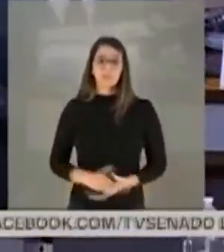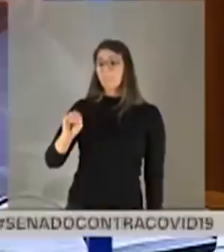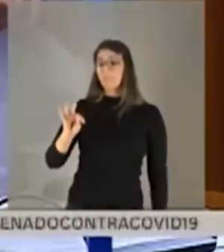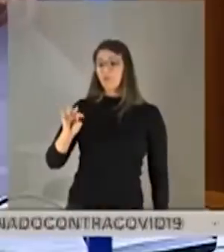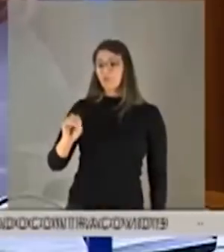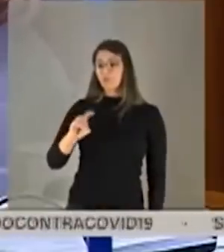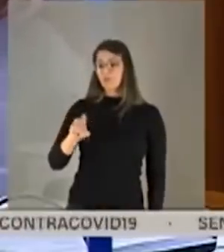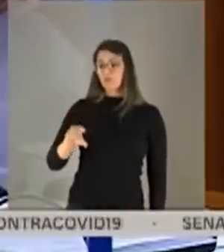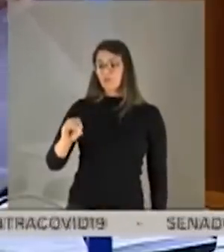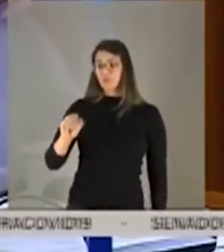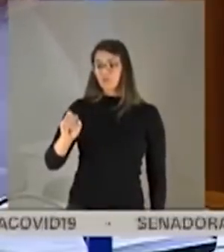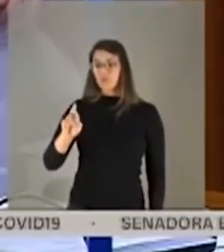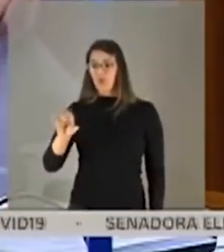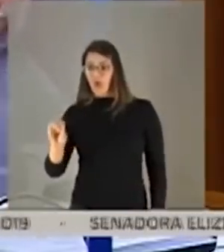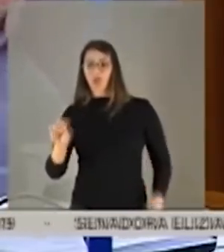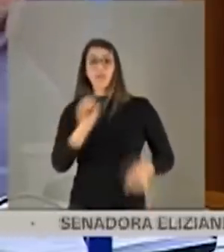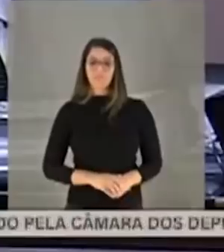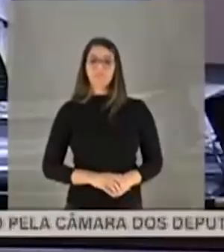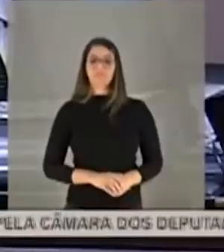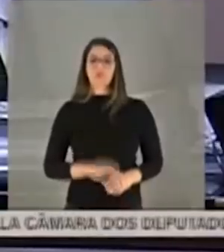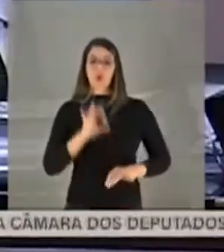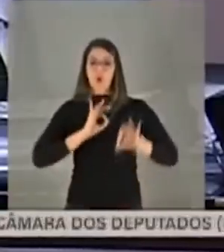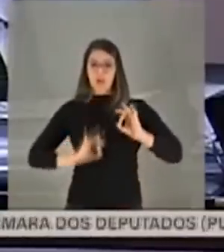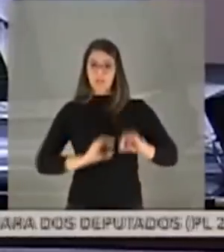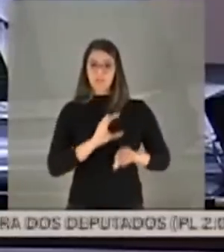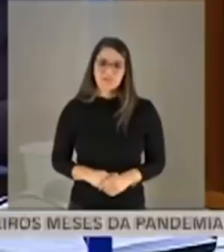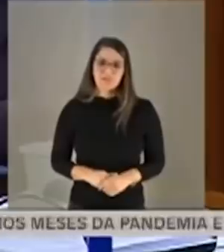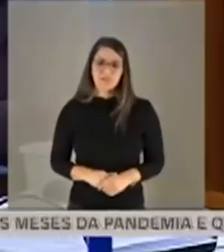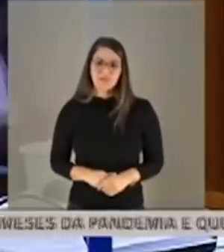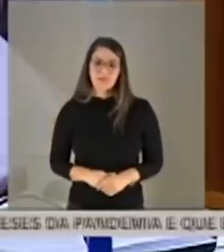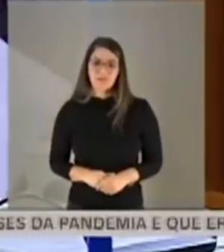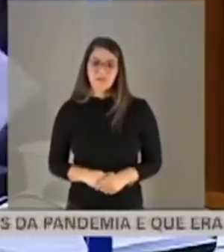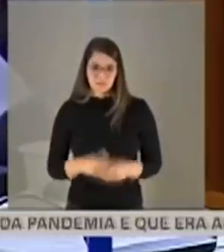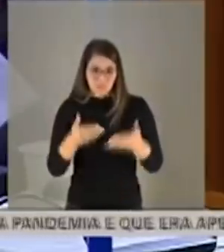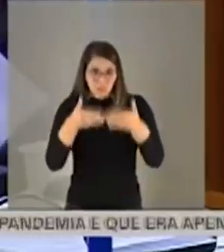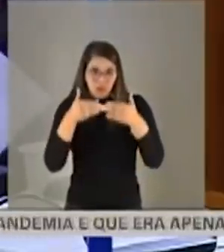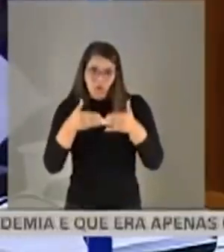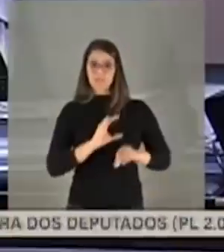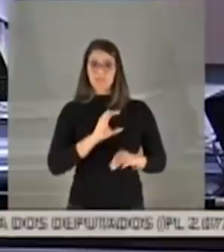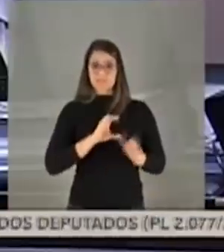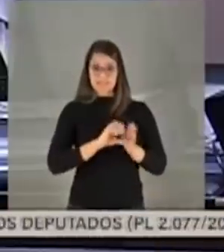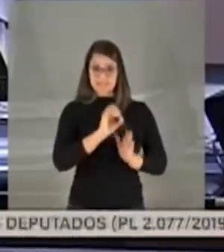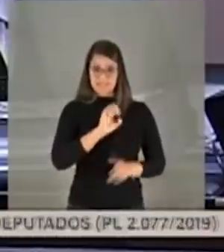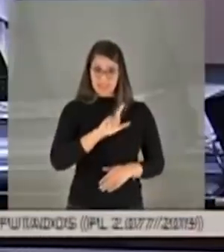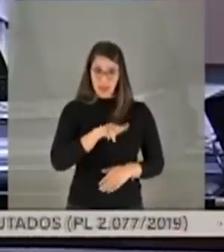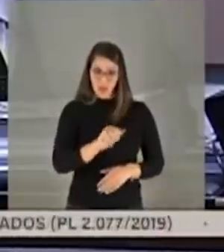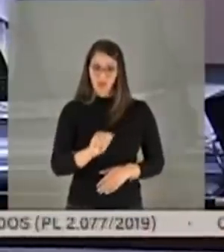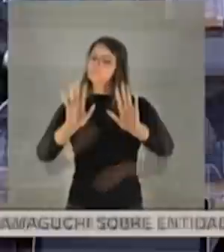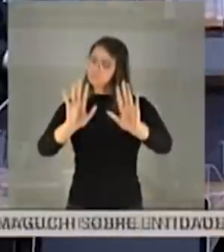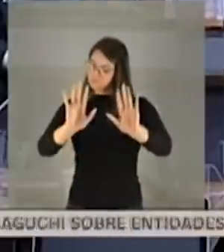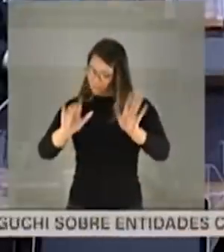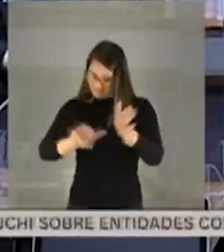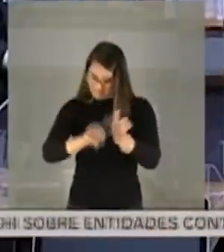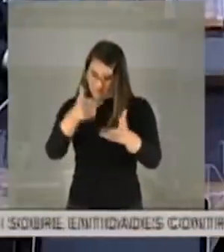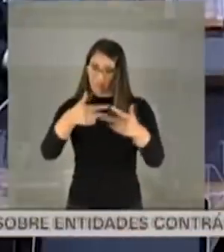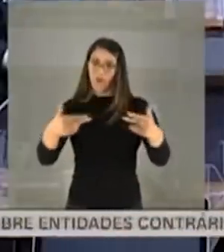difícil. Qual é a composição de um e de outro? A senhora sabe? Mas essa é muito fácil mesmo. Por favor, estou lhe perguntando. Mas outra mais difícil. A